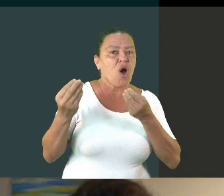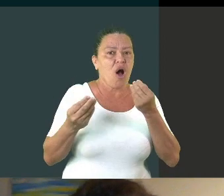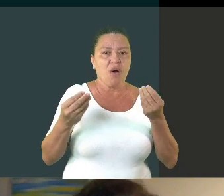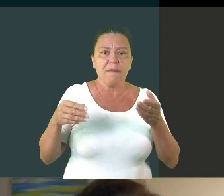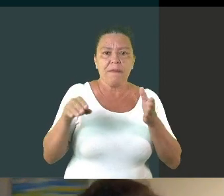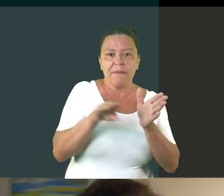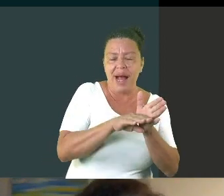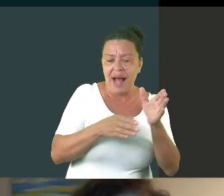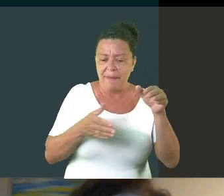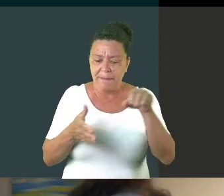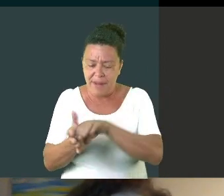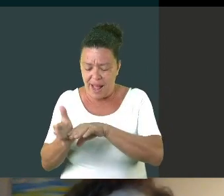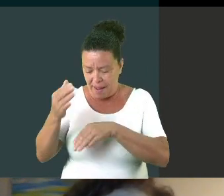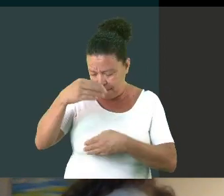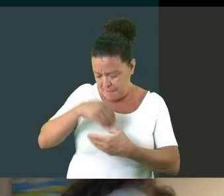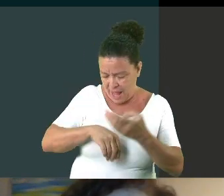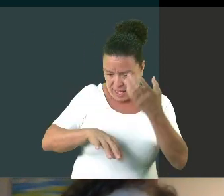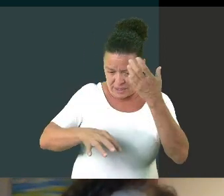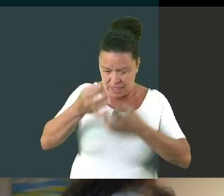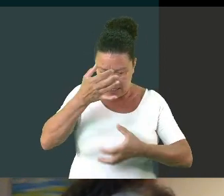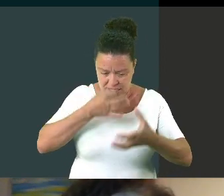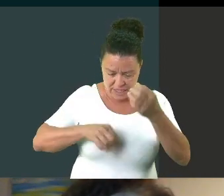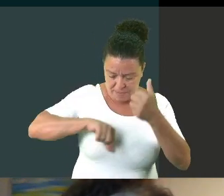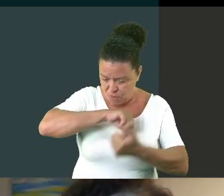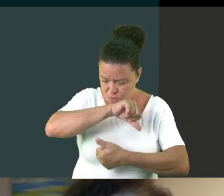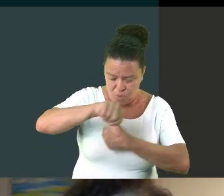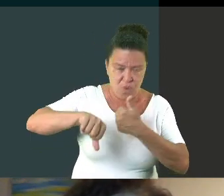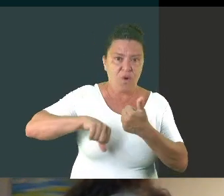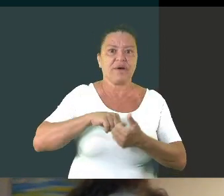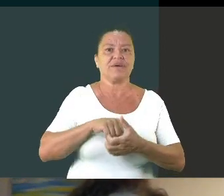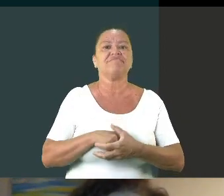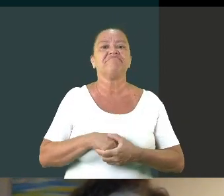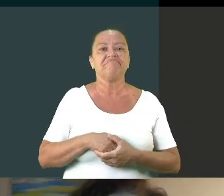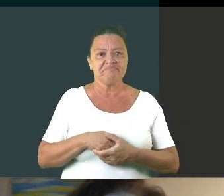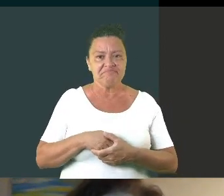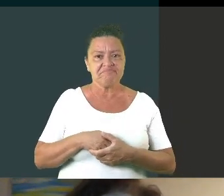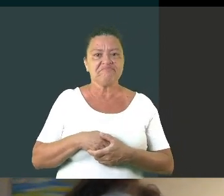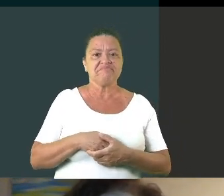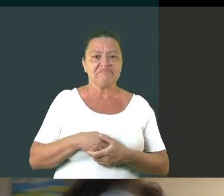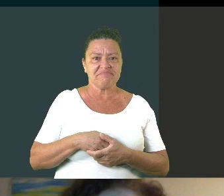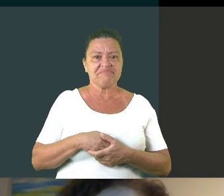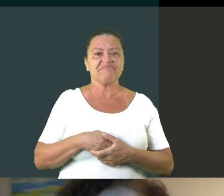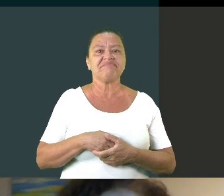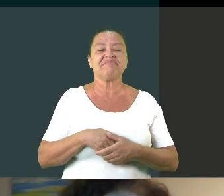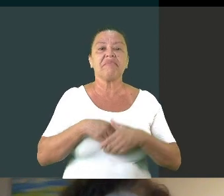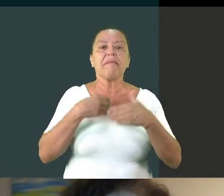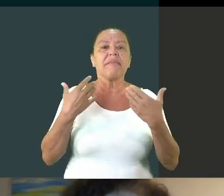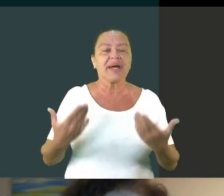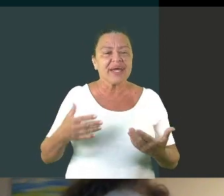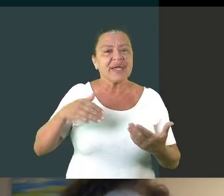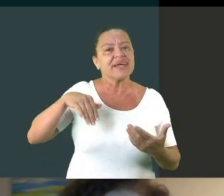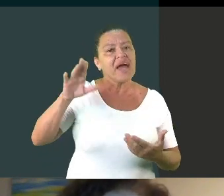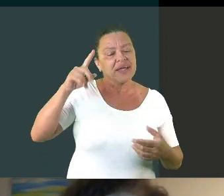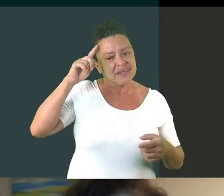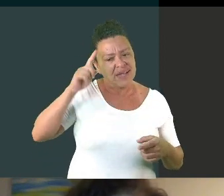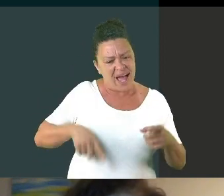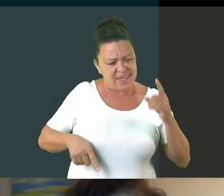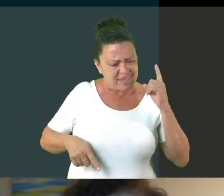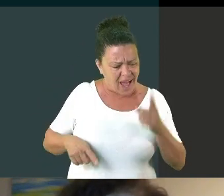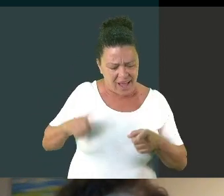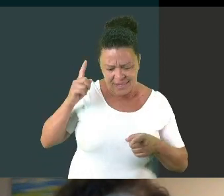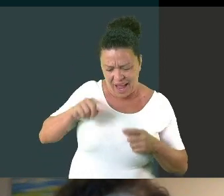nas células já bastante modificada, mas sob o comando de quem? Quem é que